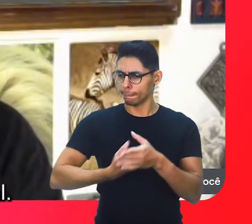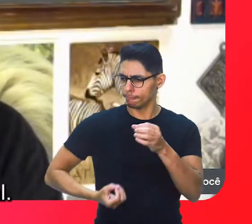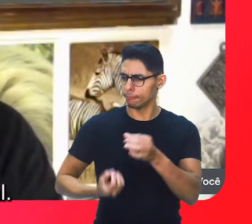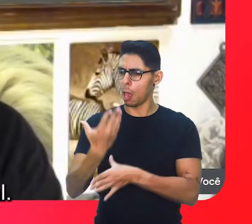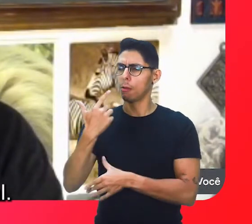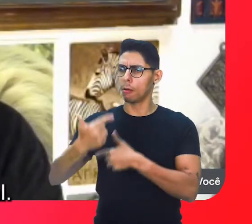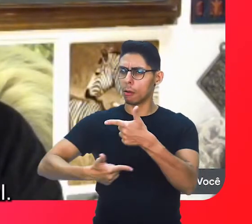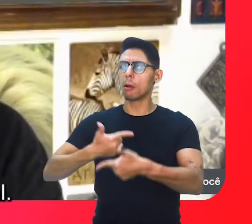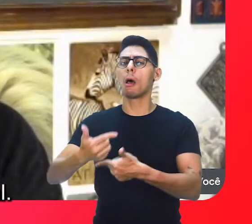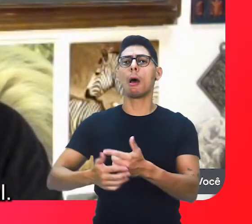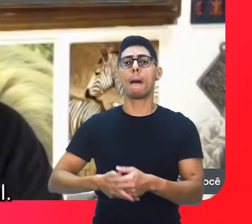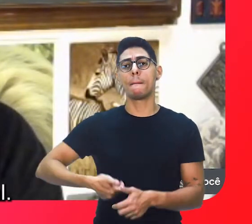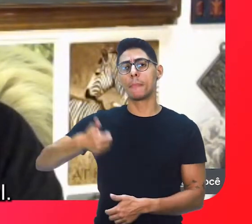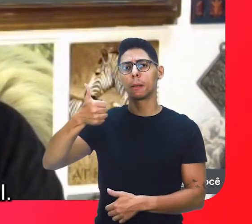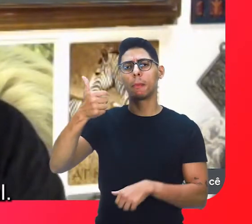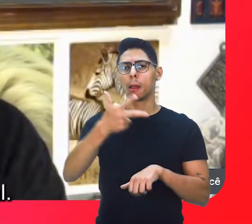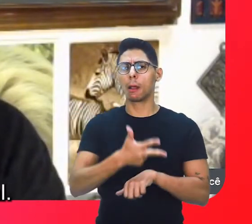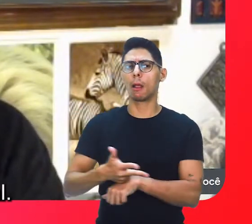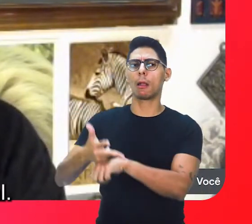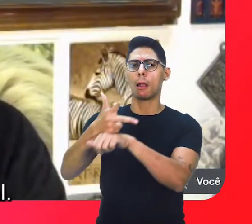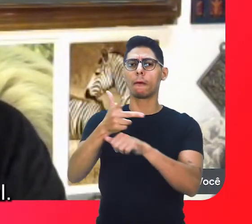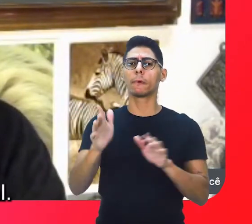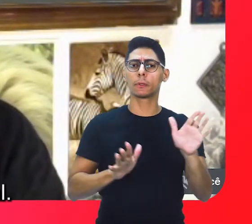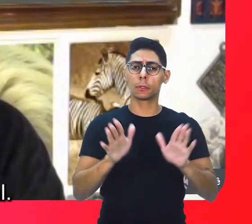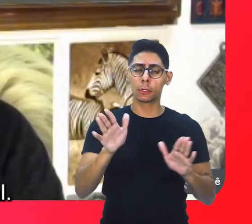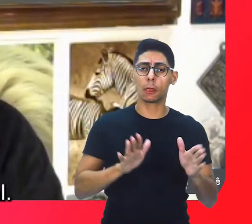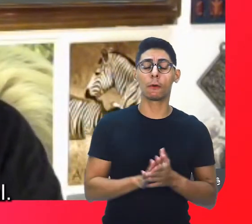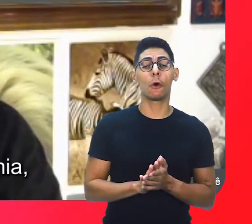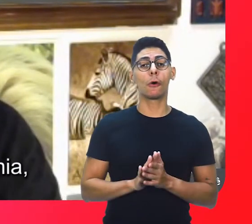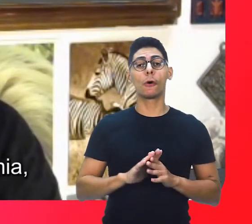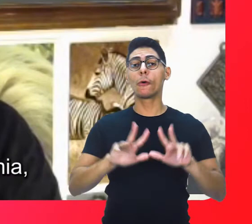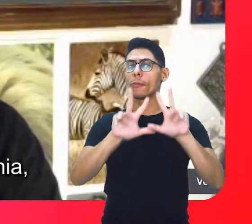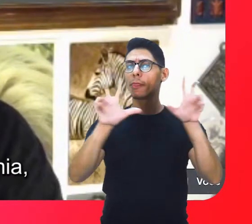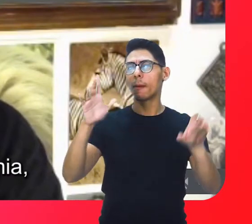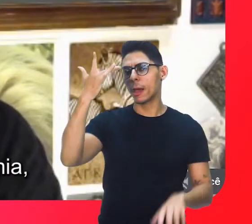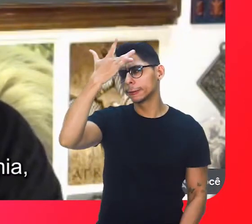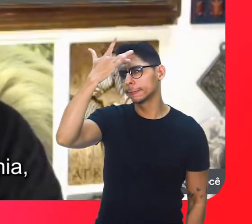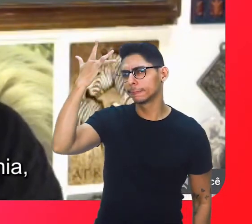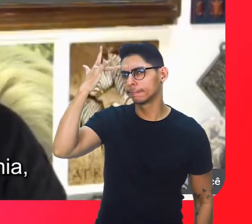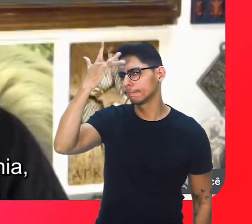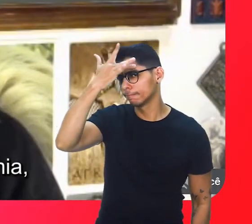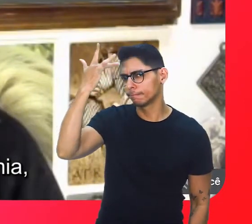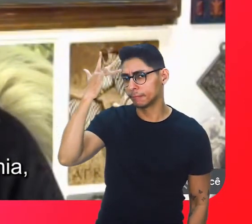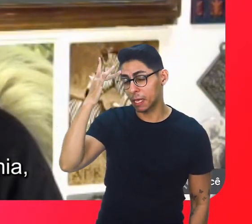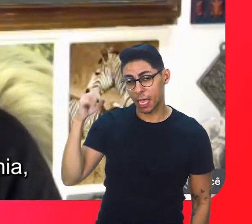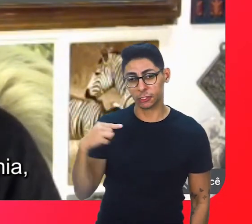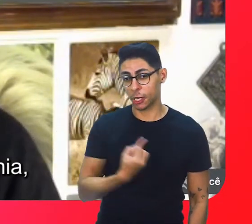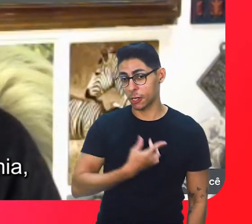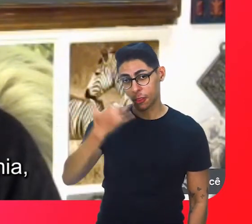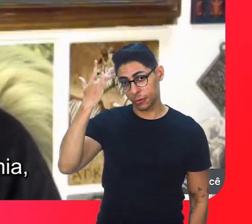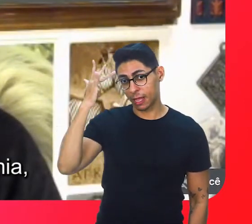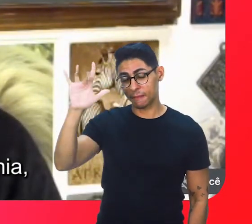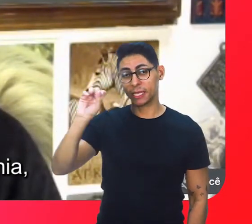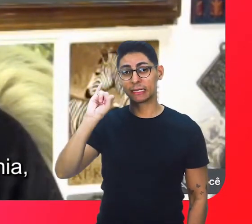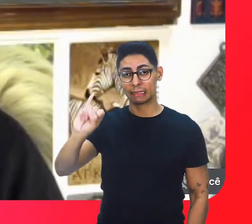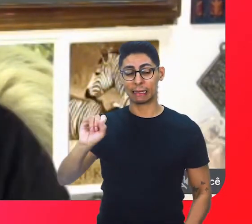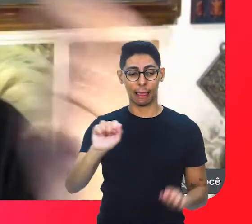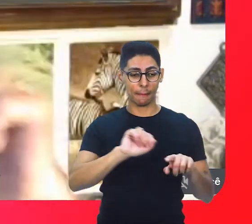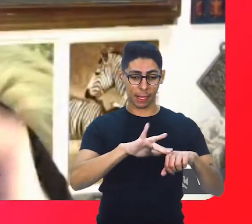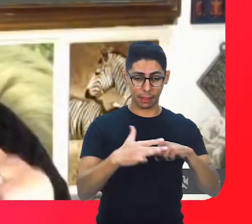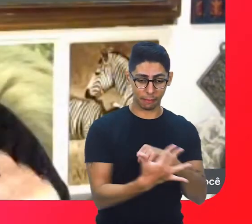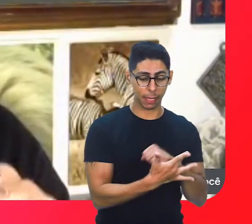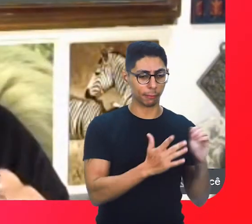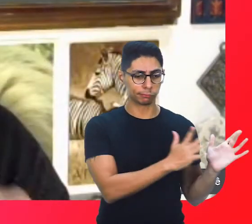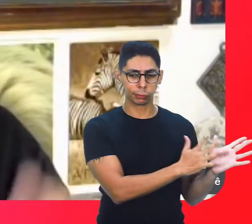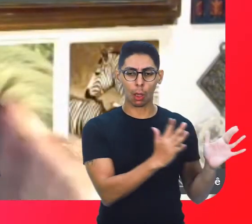da internet brasileira, com o tema da saúde mental. A gente não sabia que ia demorar a pandemia, mas já abordando esse tema